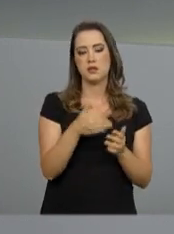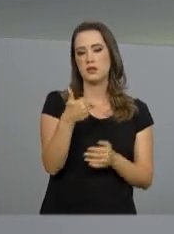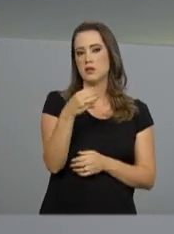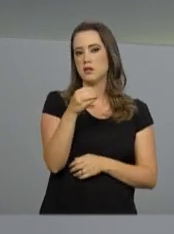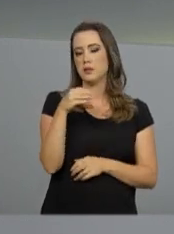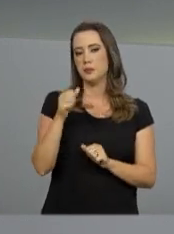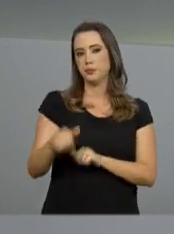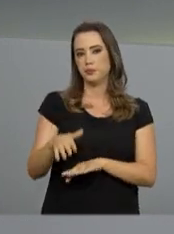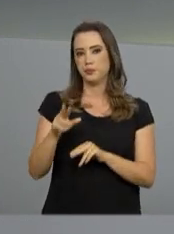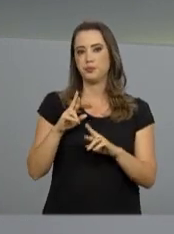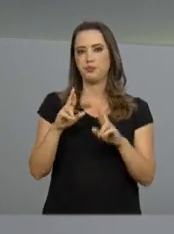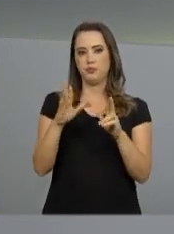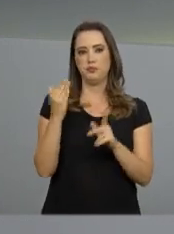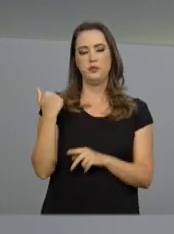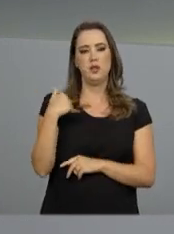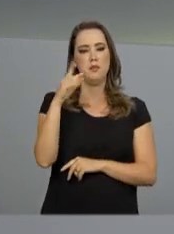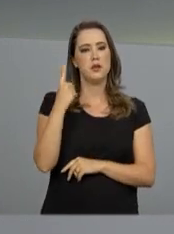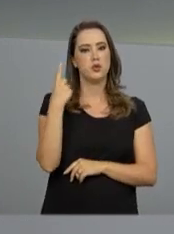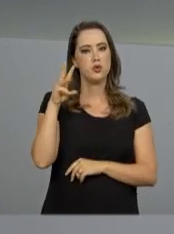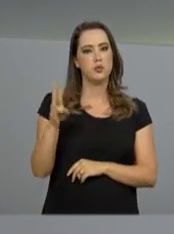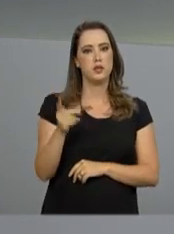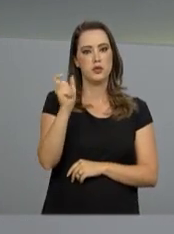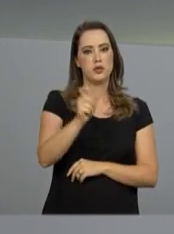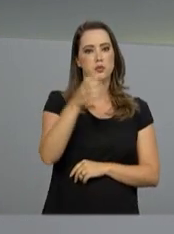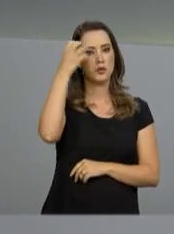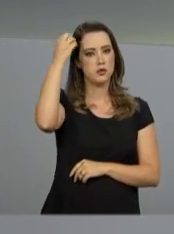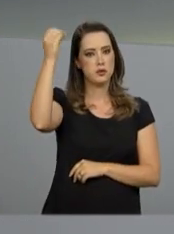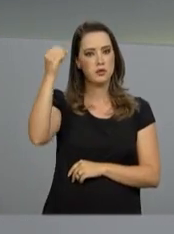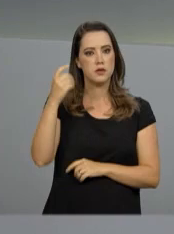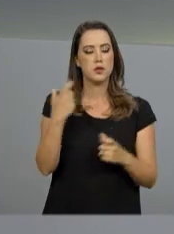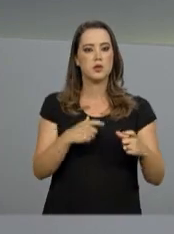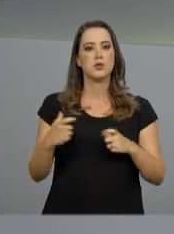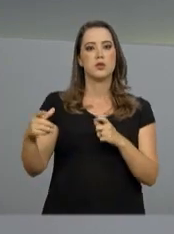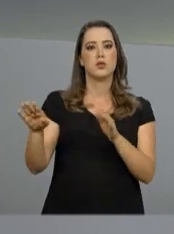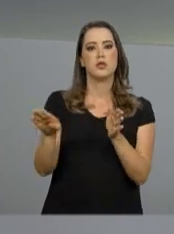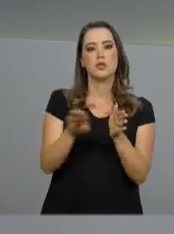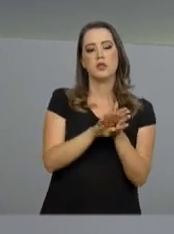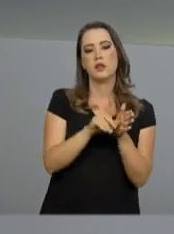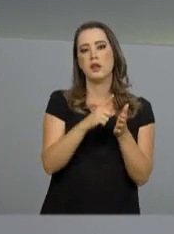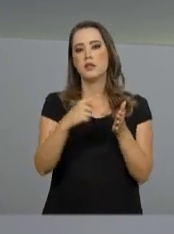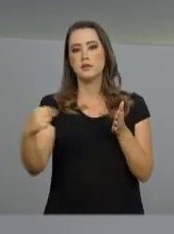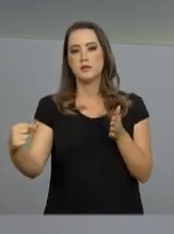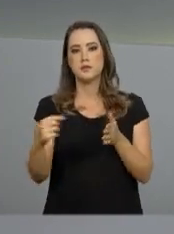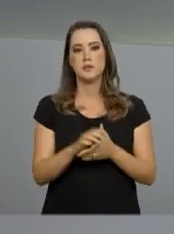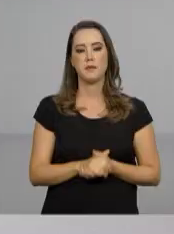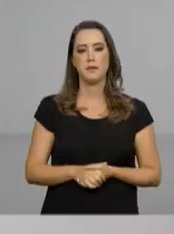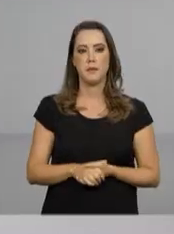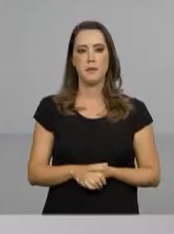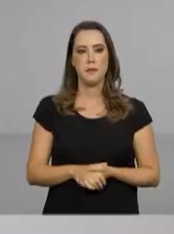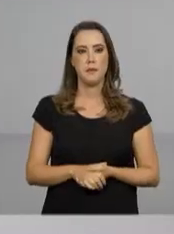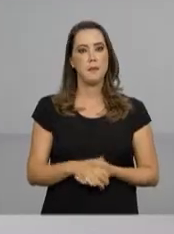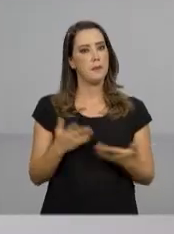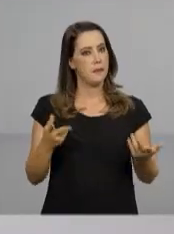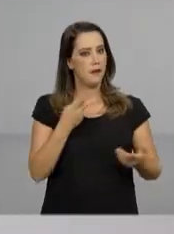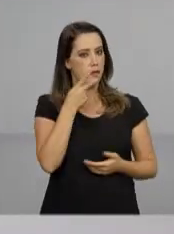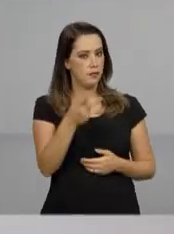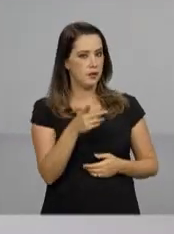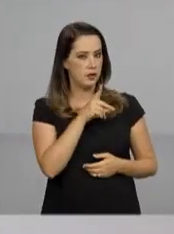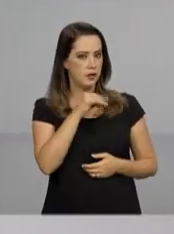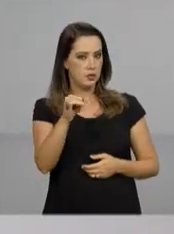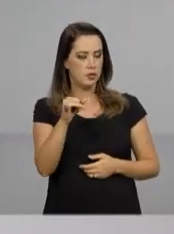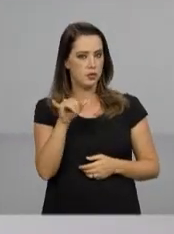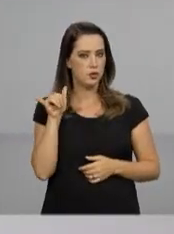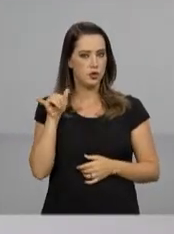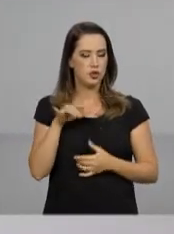setembro. São esperados mais de 1 milhão de viajantes nos terminais de embarque e desembarque. E falando no Dia